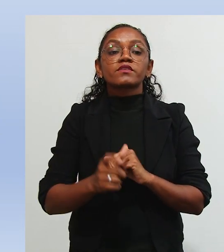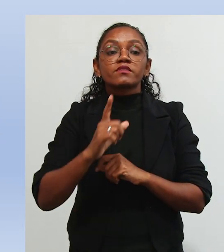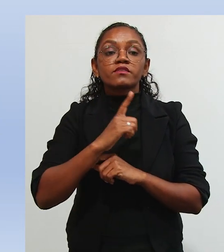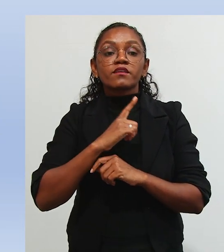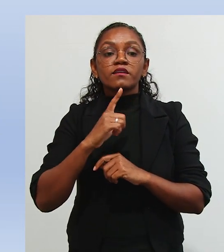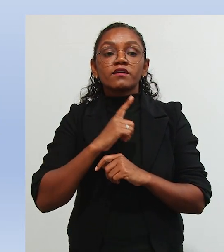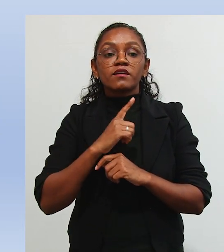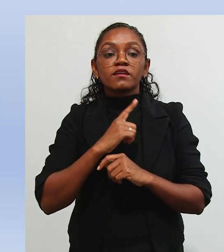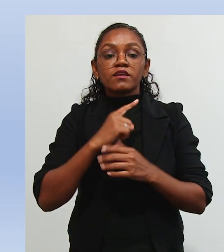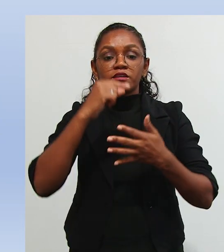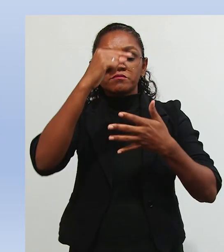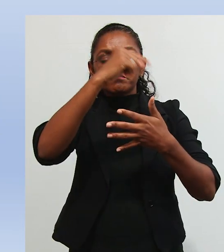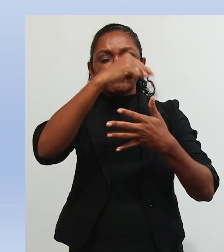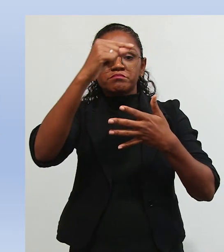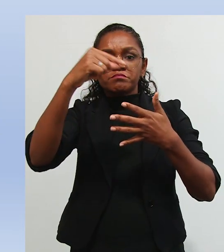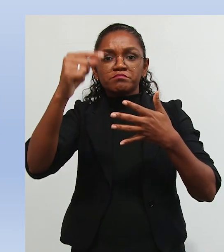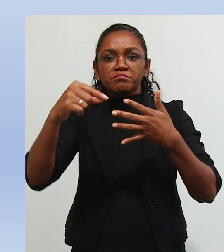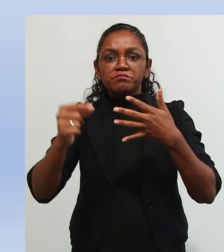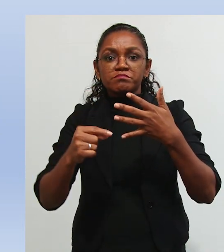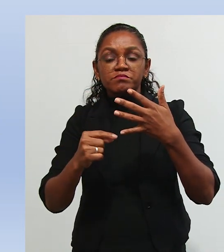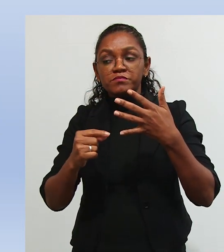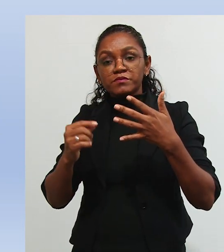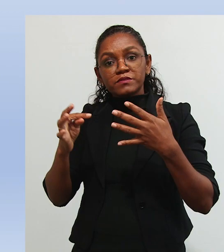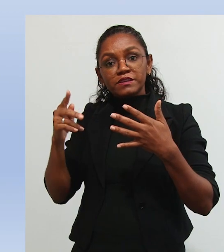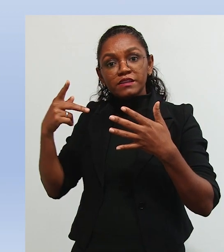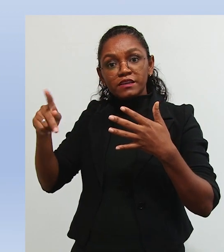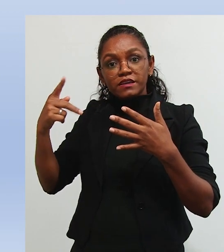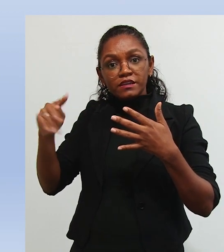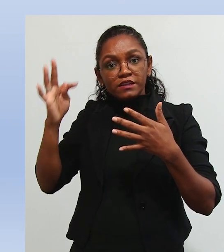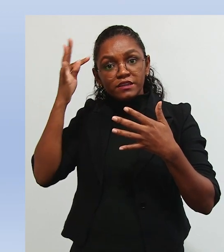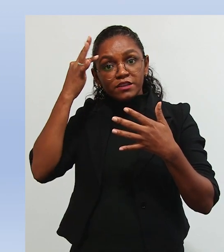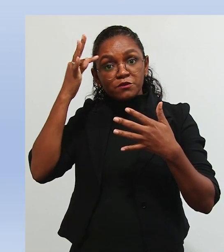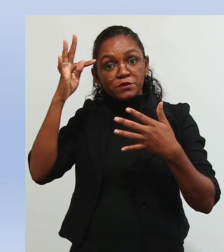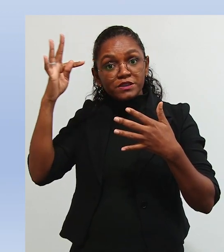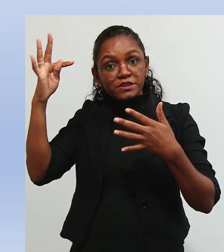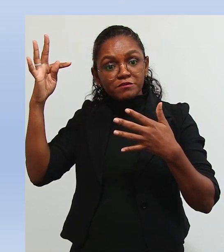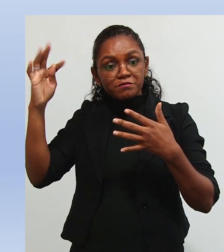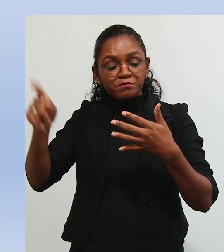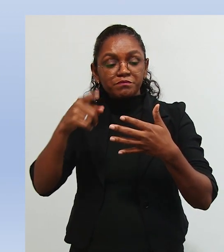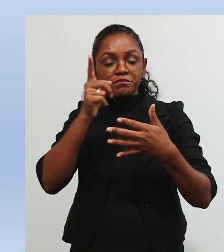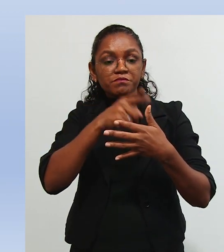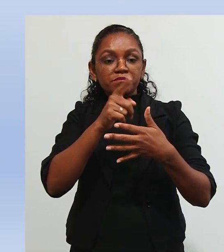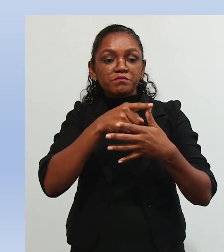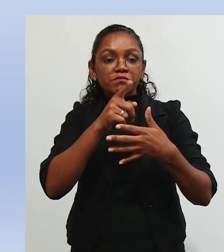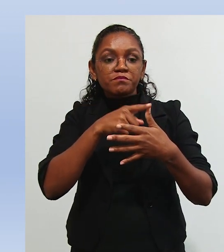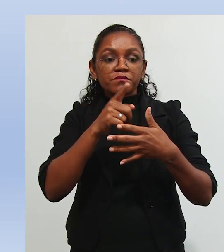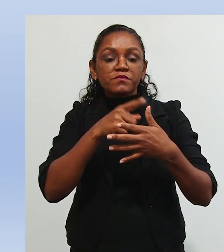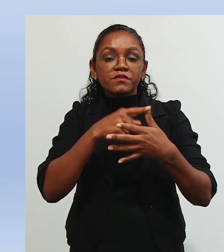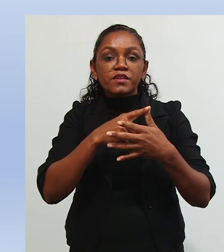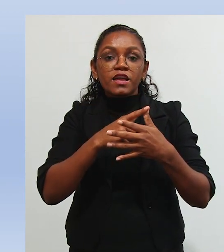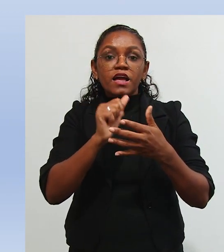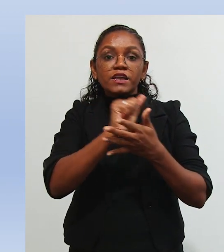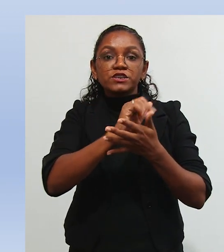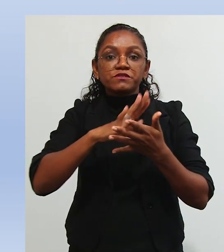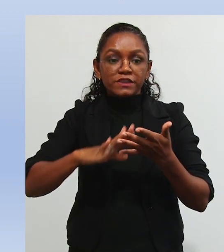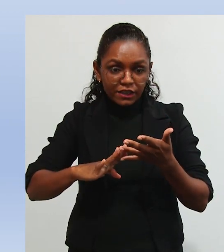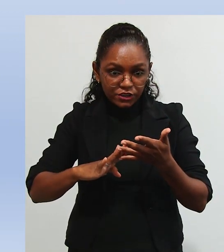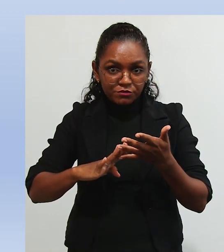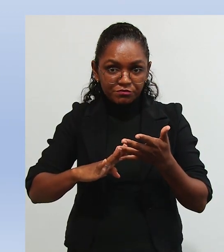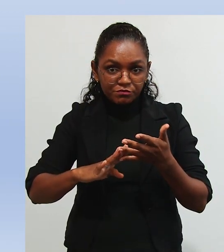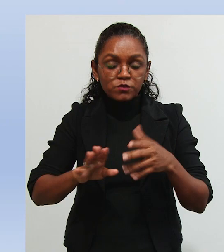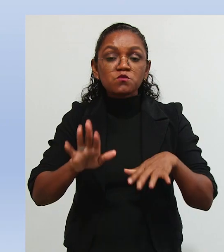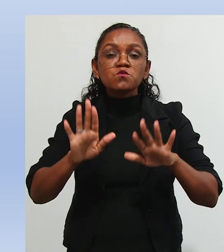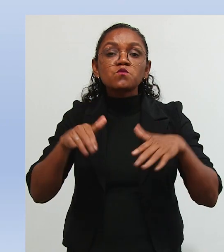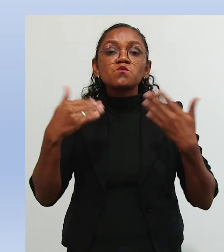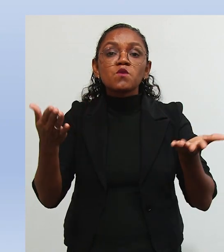os princípios da teoria de Dewey. O princípio da atividade, já que a gente está falando de uma aprendizagem